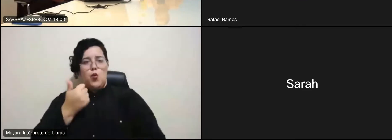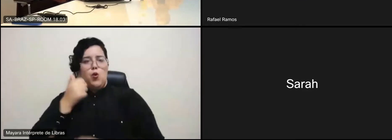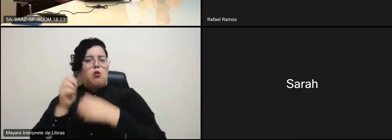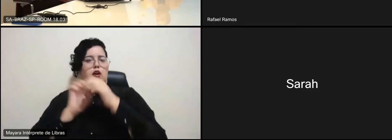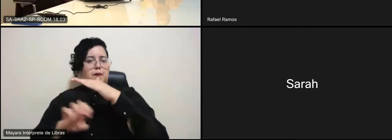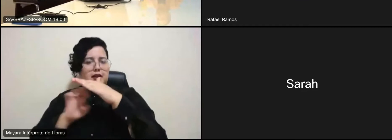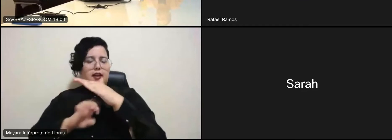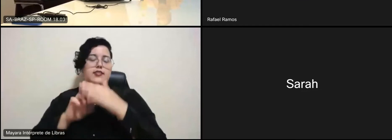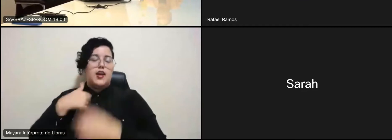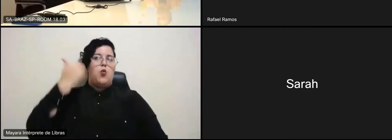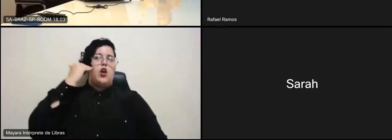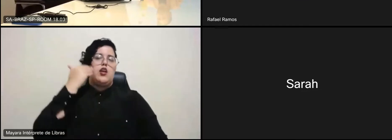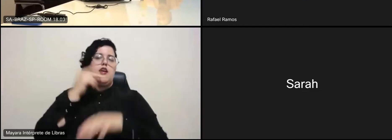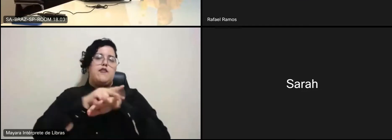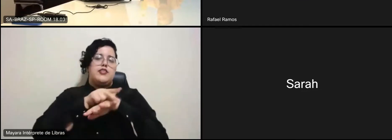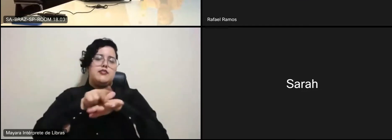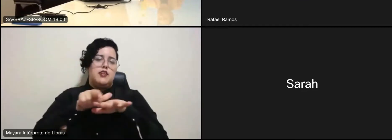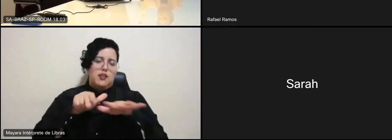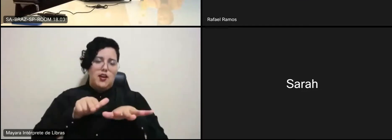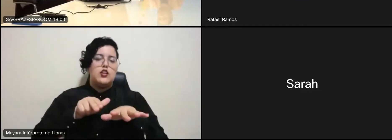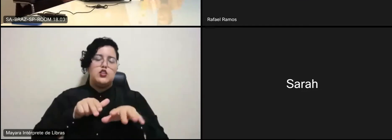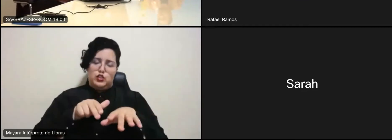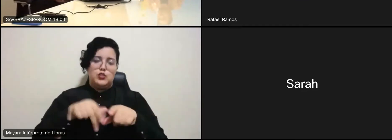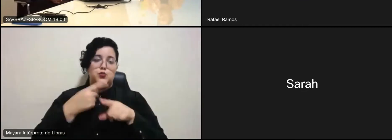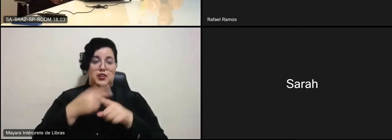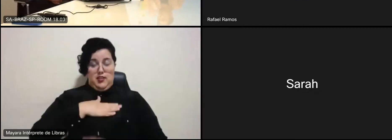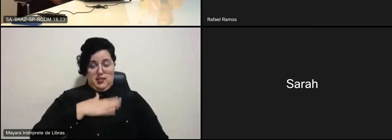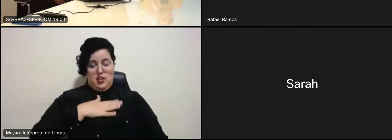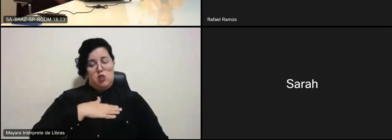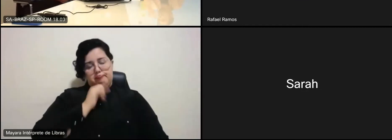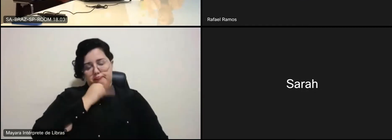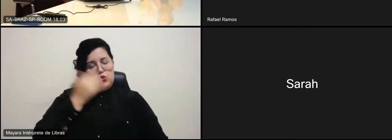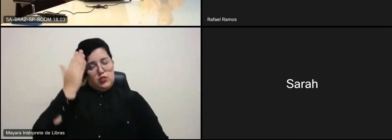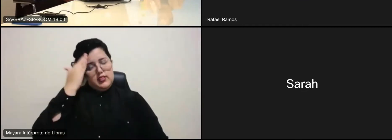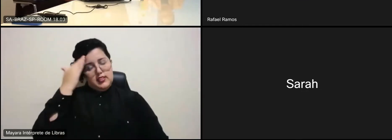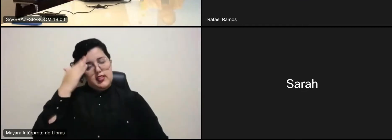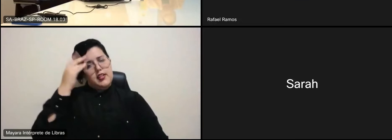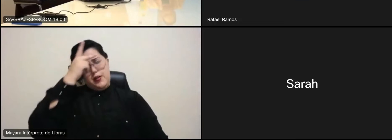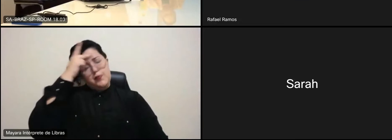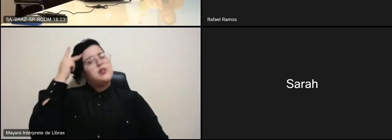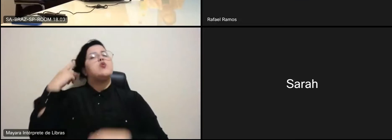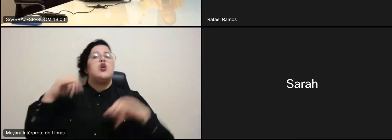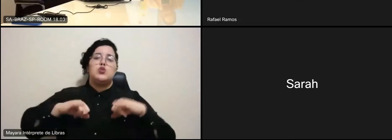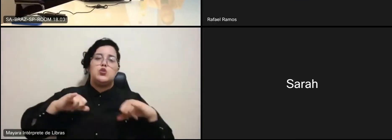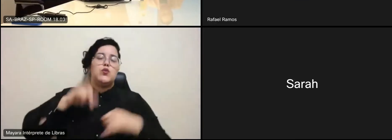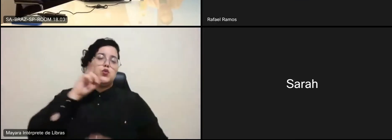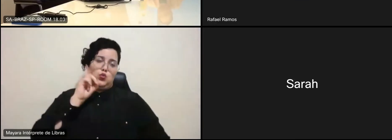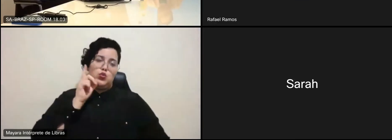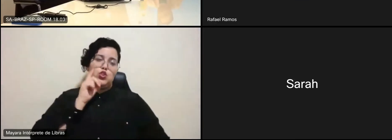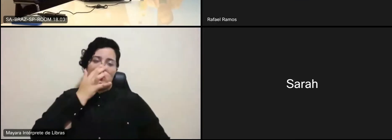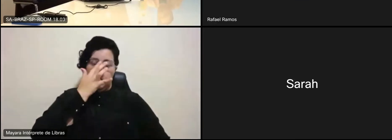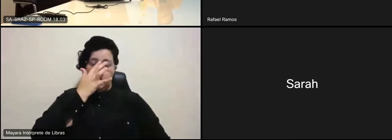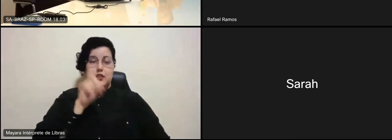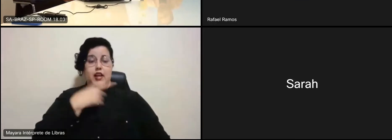para a diversidade também. Porque eu sei que, assim como eu, infelizmente muitas pessoas sofrem isso no dia a dia. E a gente se destrói